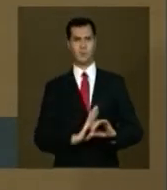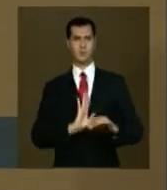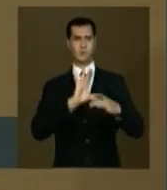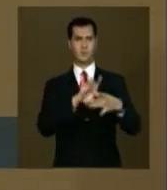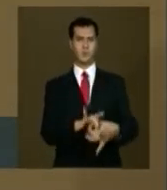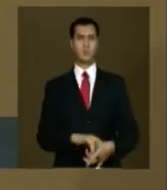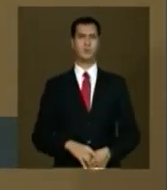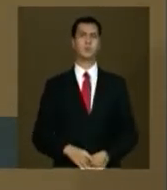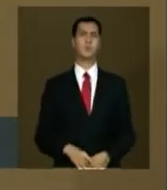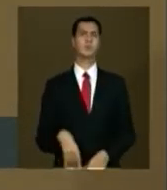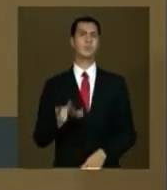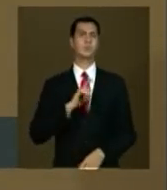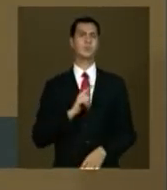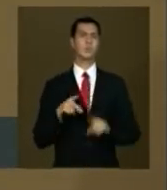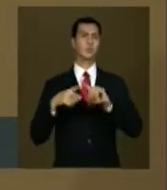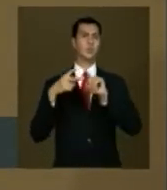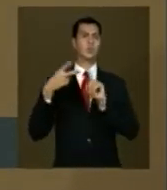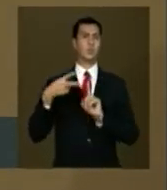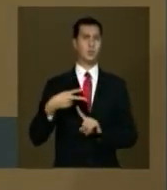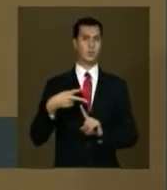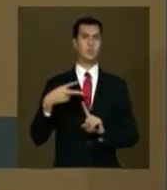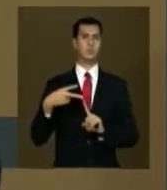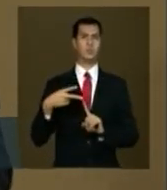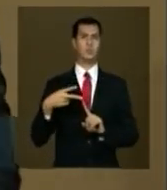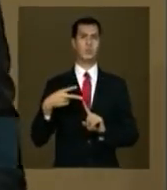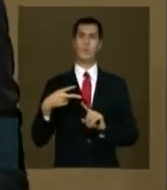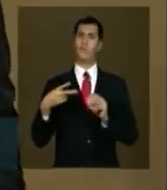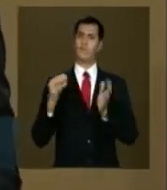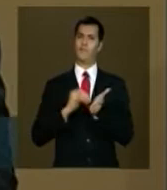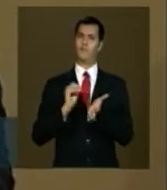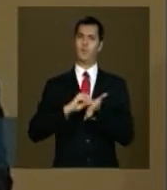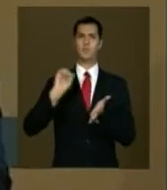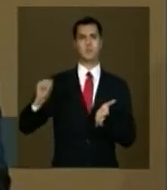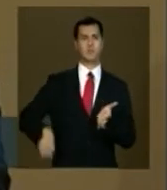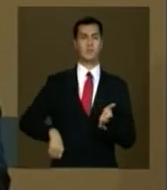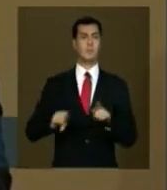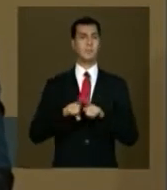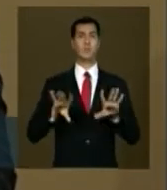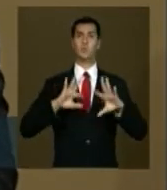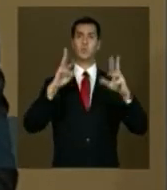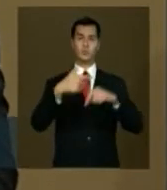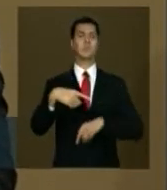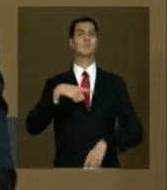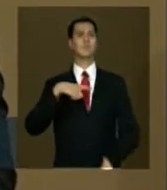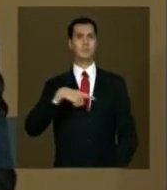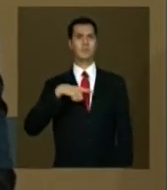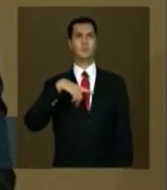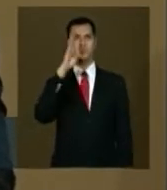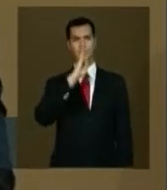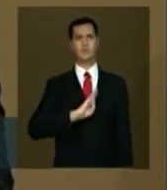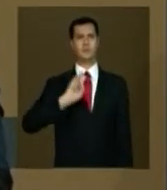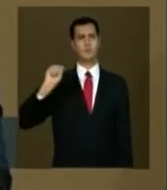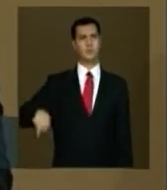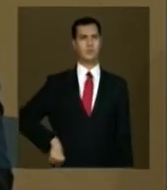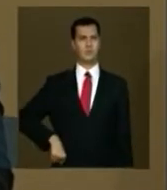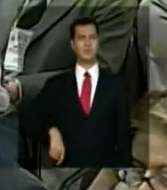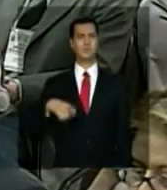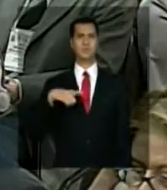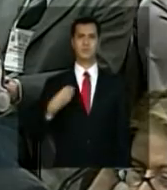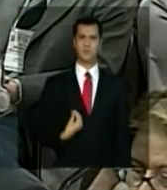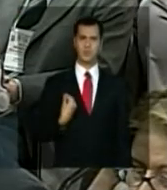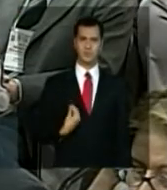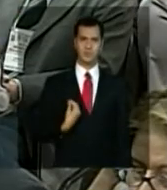exceção de dois países temos embaixadas em todos os países aqui representados hoje senhoras e senhores em